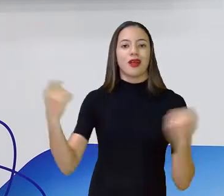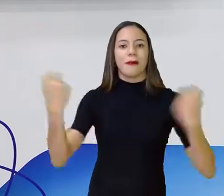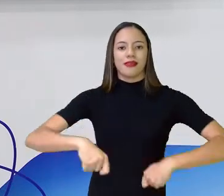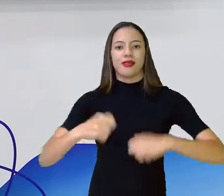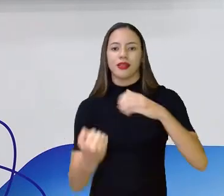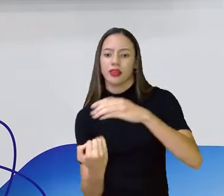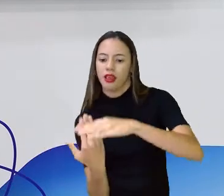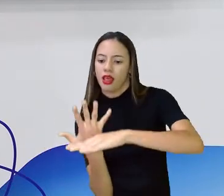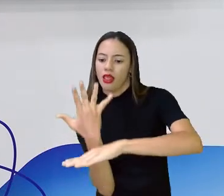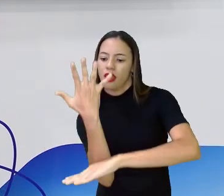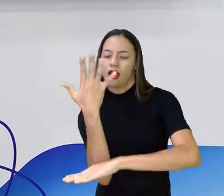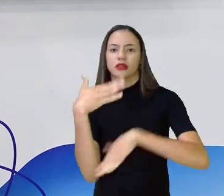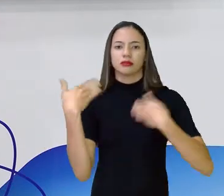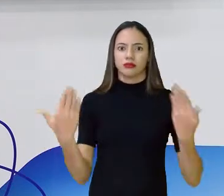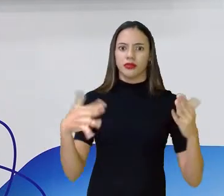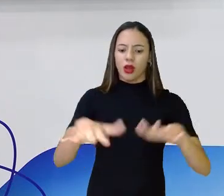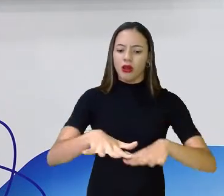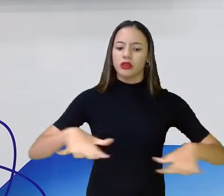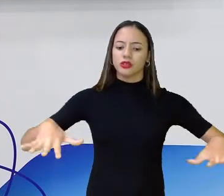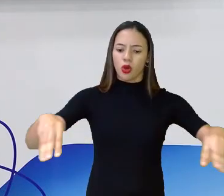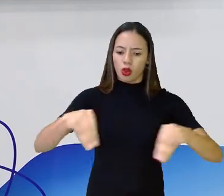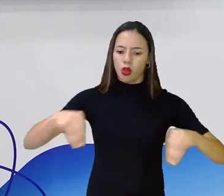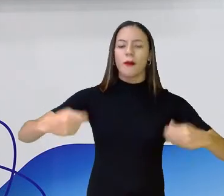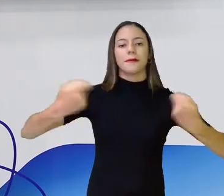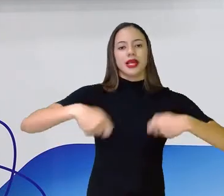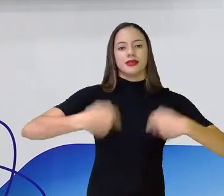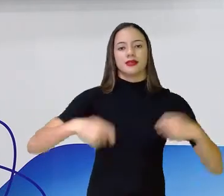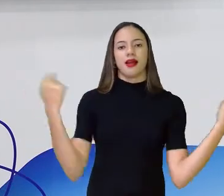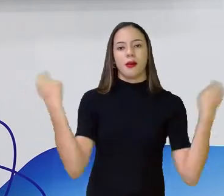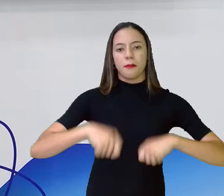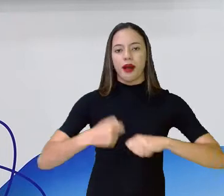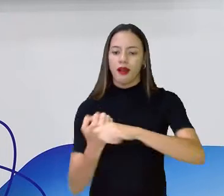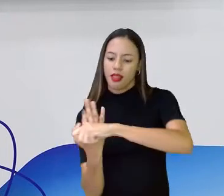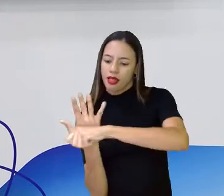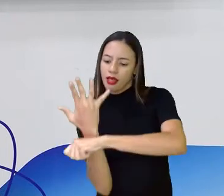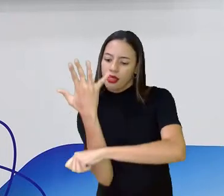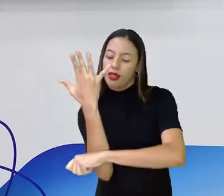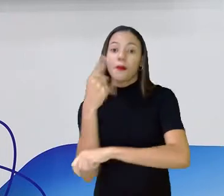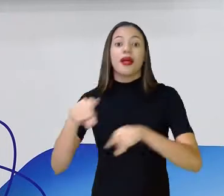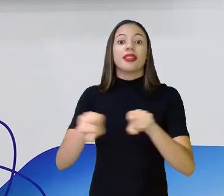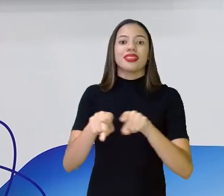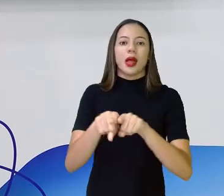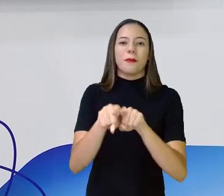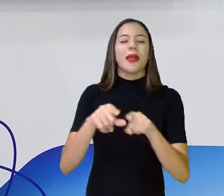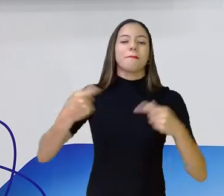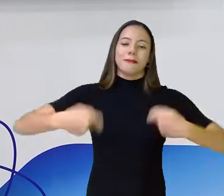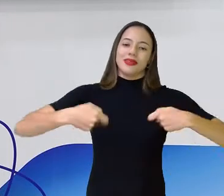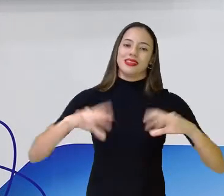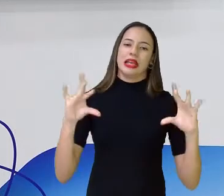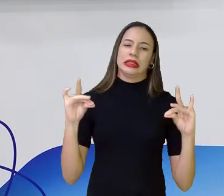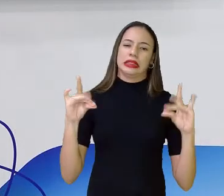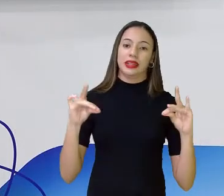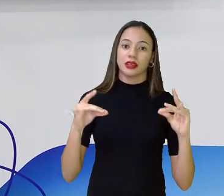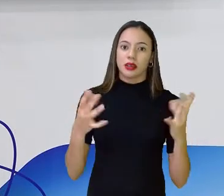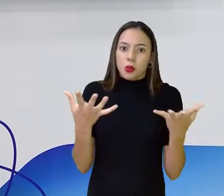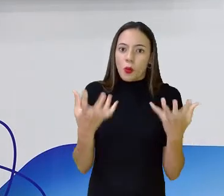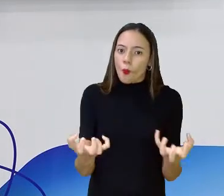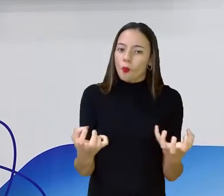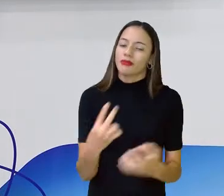sua planta, um solo que seja fértil e que tenha uma certa umidade também. Não pode ser um solo totalmente